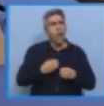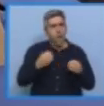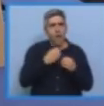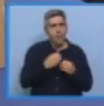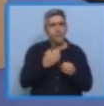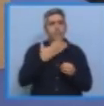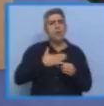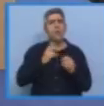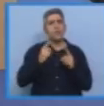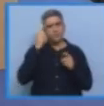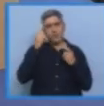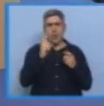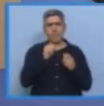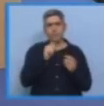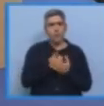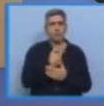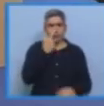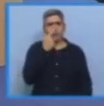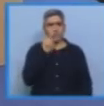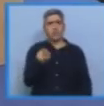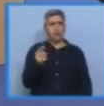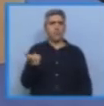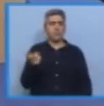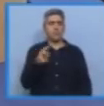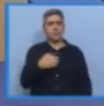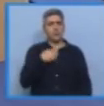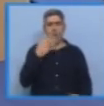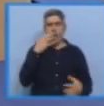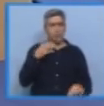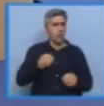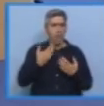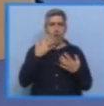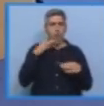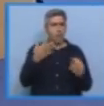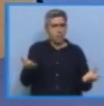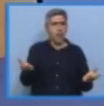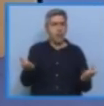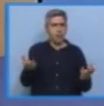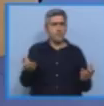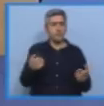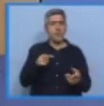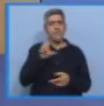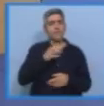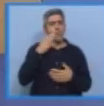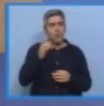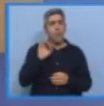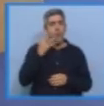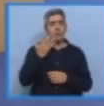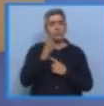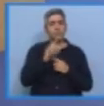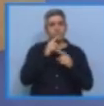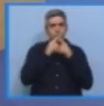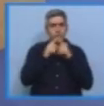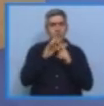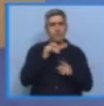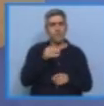muitas vezes pensam na morte. E eu penso que isso é um sentimento natural. Era de tal forma natural que, quando o juramento de Hipócrates